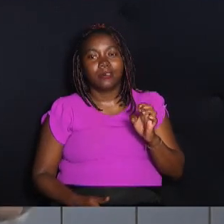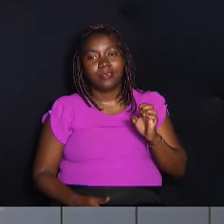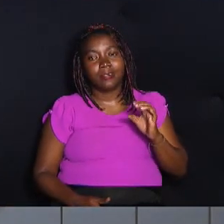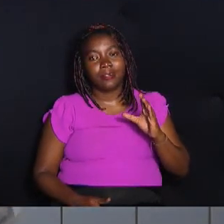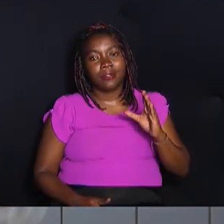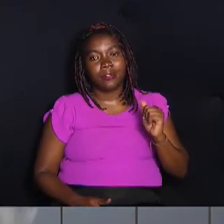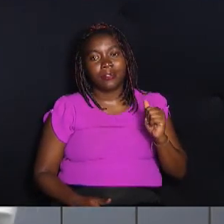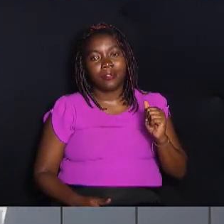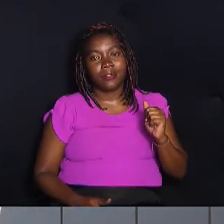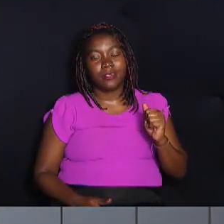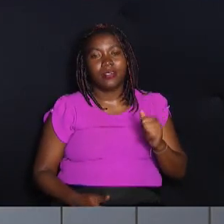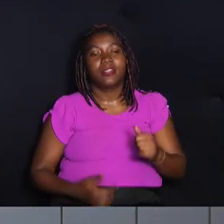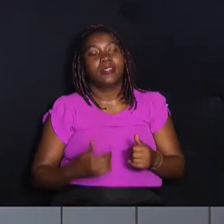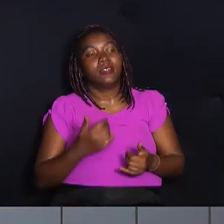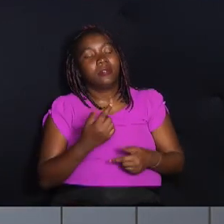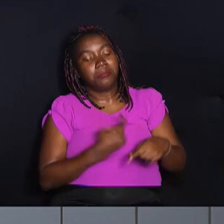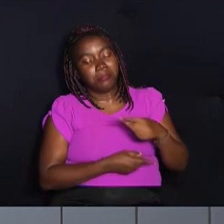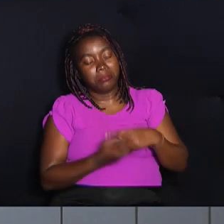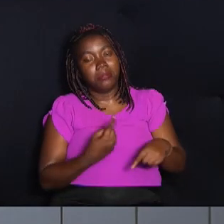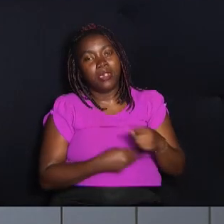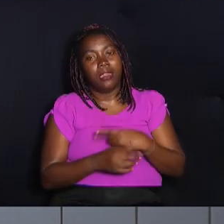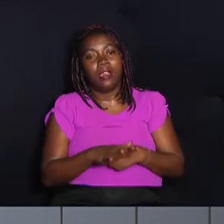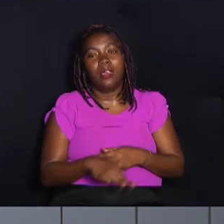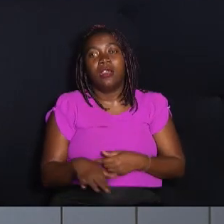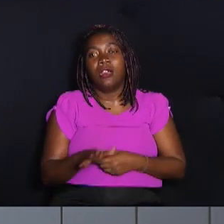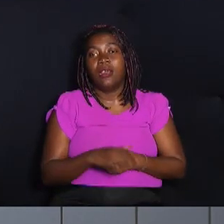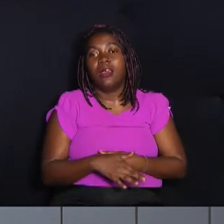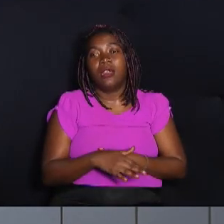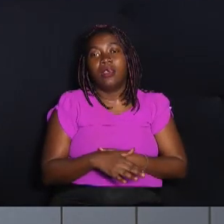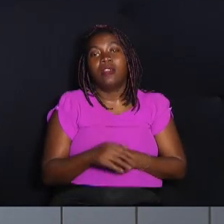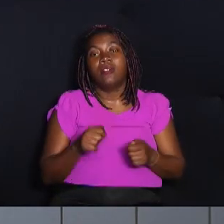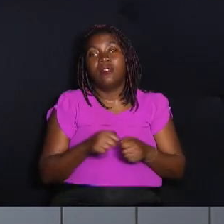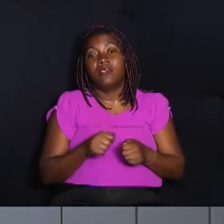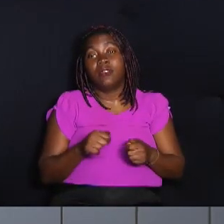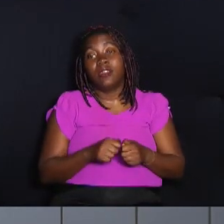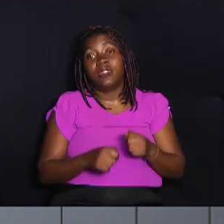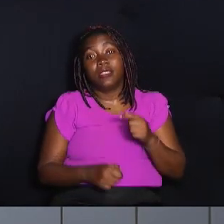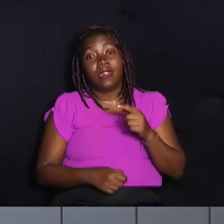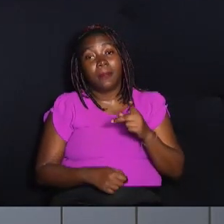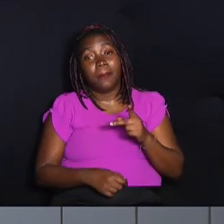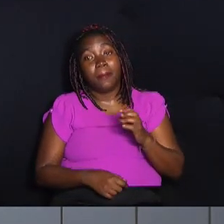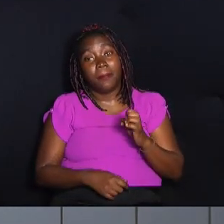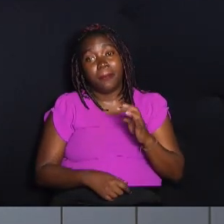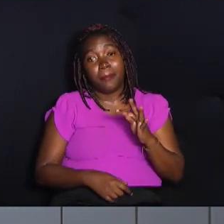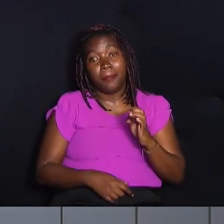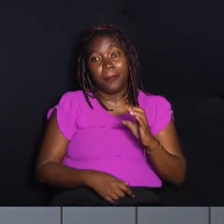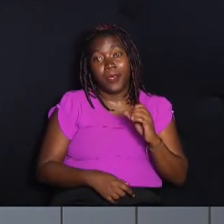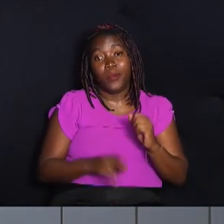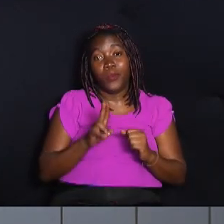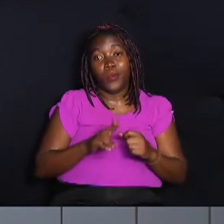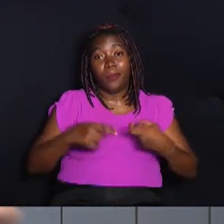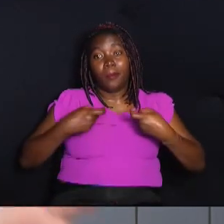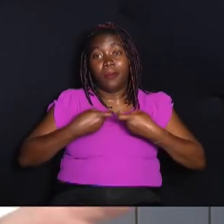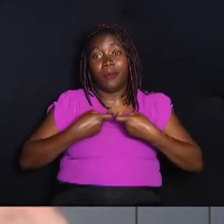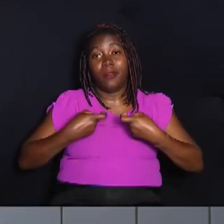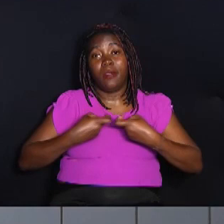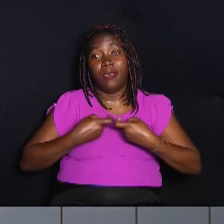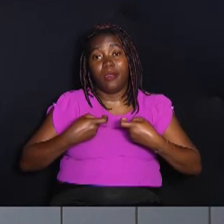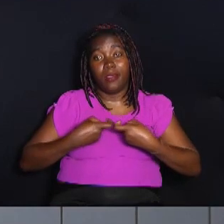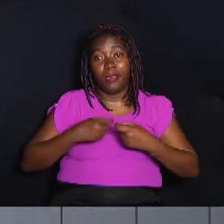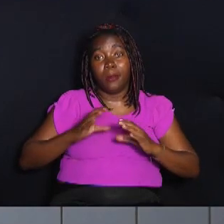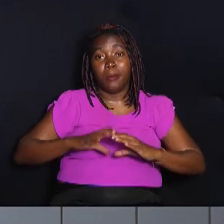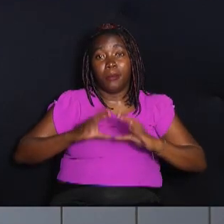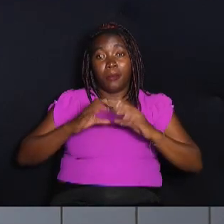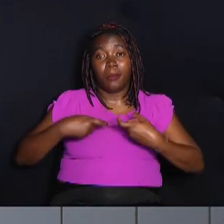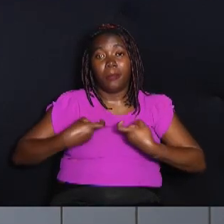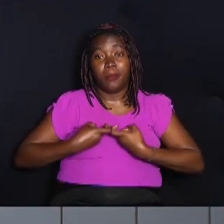jogava também. Interagindo ali, e em muitas situações a gente fazia peteca com a meia. Era meia velha de pegar. Bola de meia, né? Bola de meia. Hoje isso